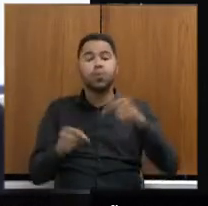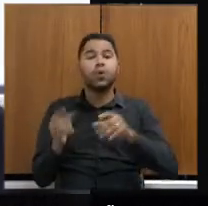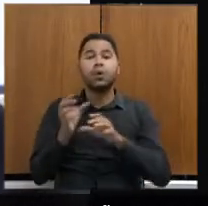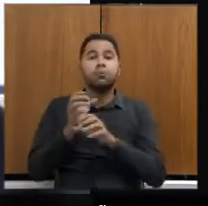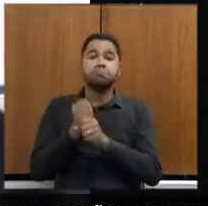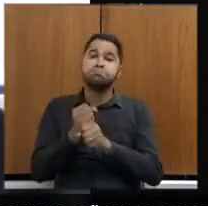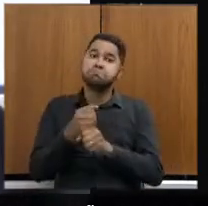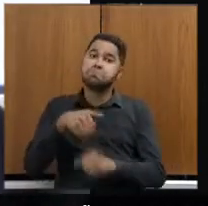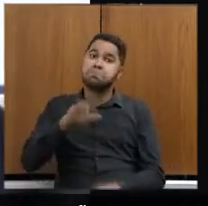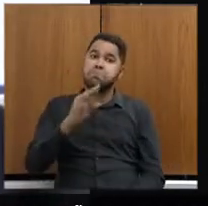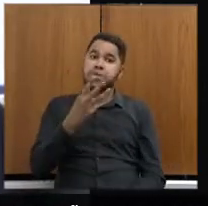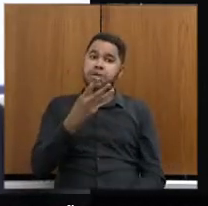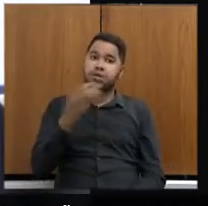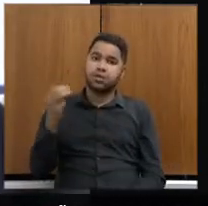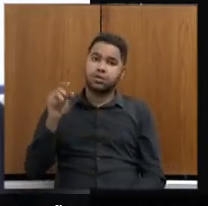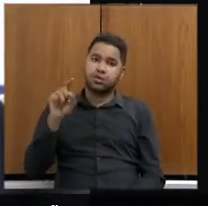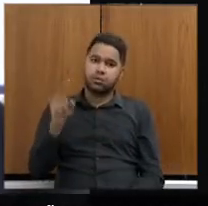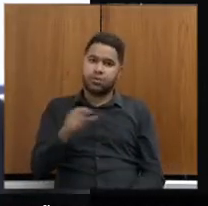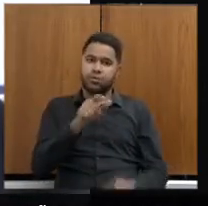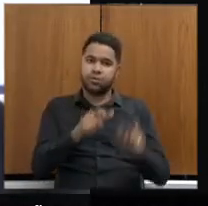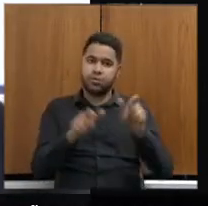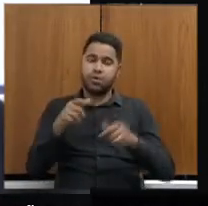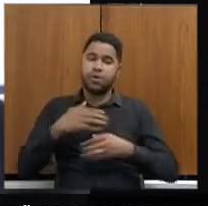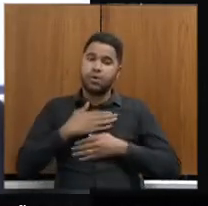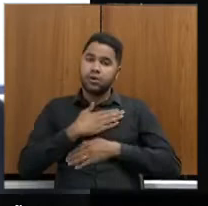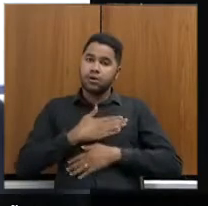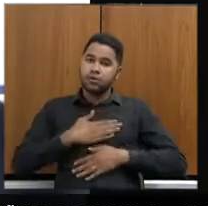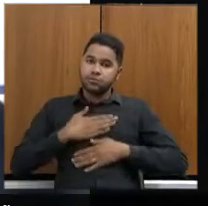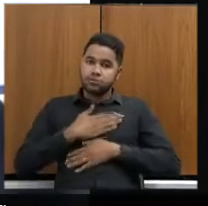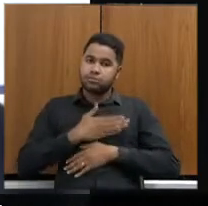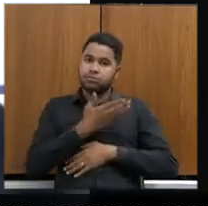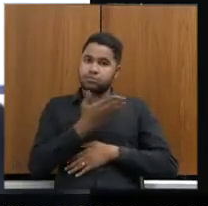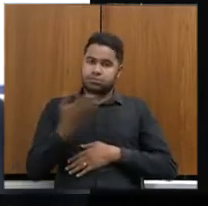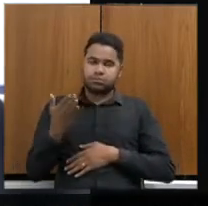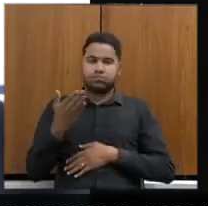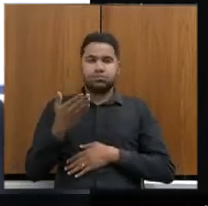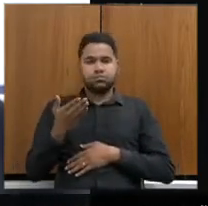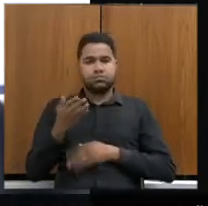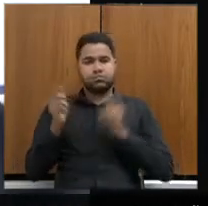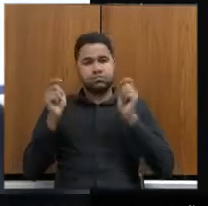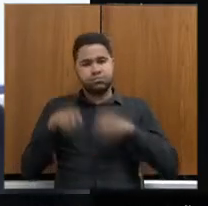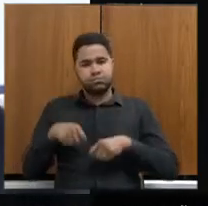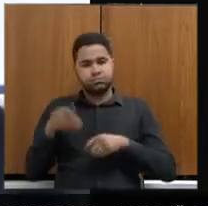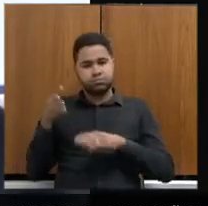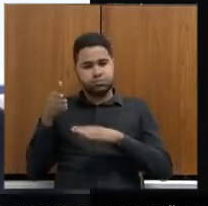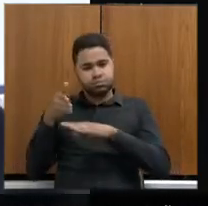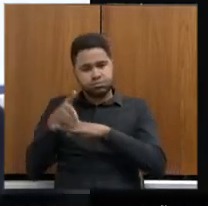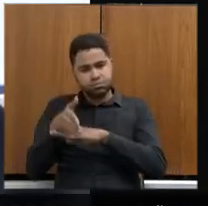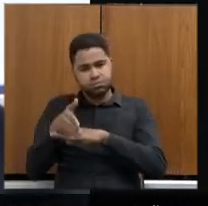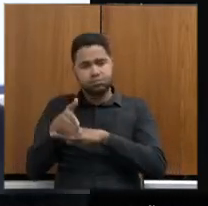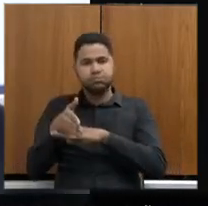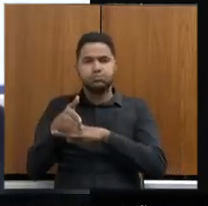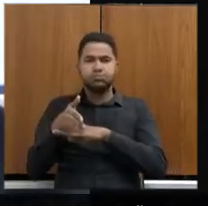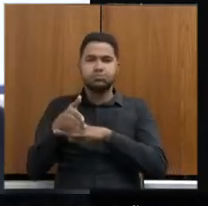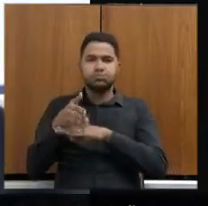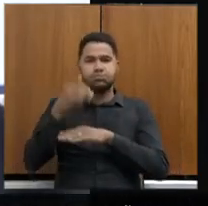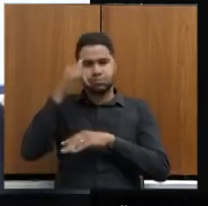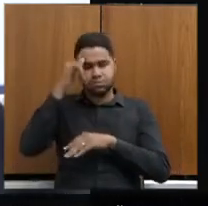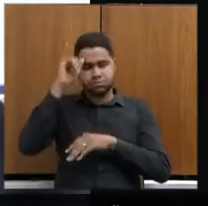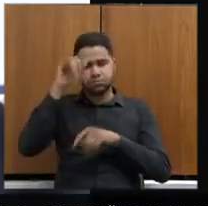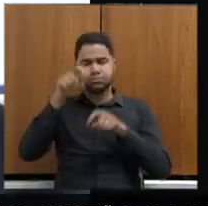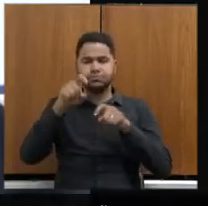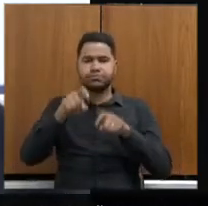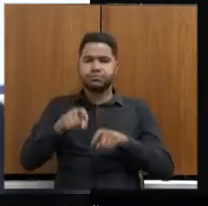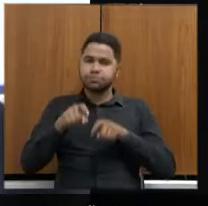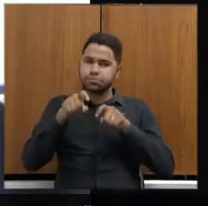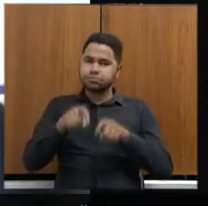mil pessoas e eu gostaria muito que o Senhor pudesse que está prestigiando a nossa exposição agropecuária só